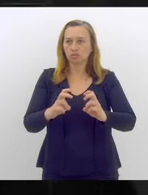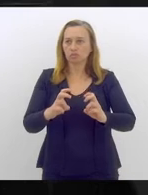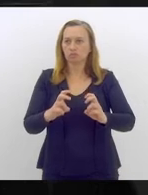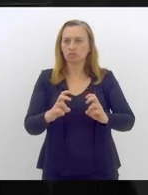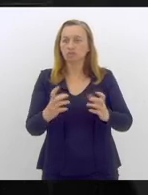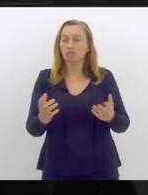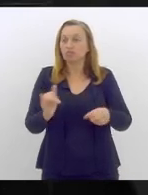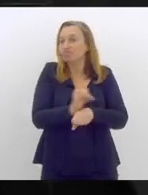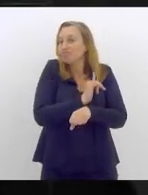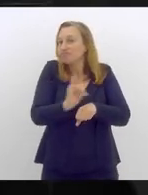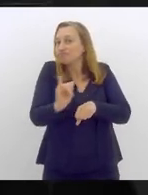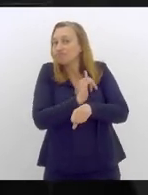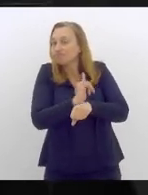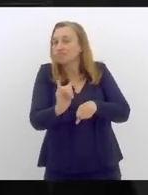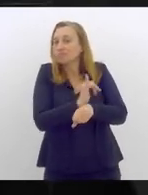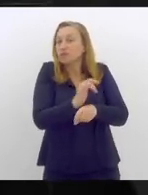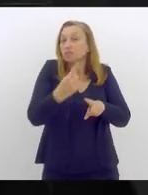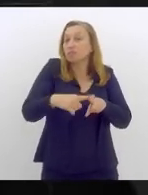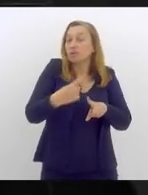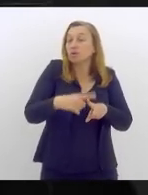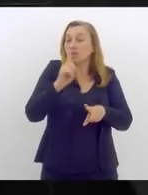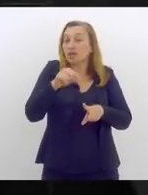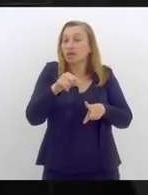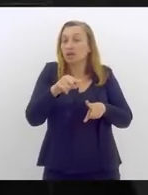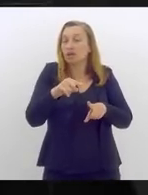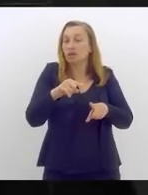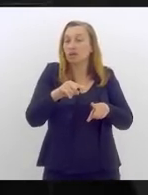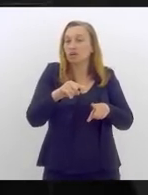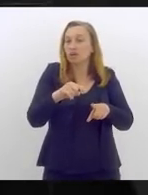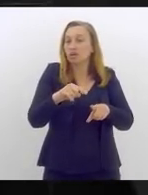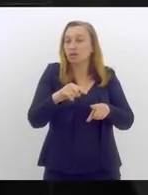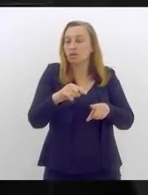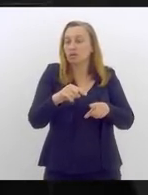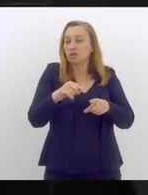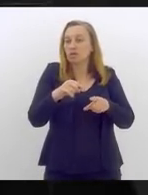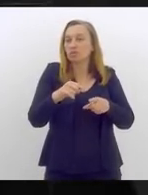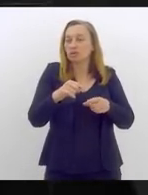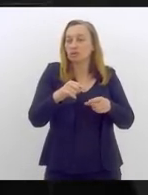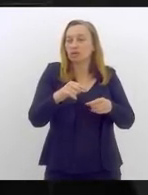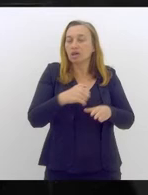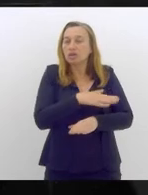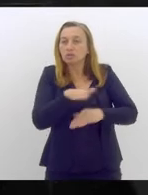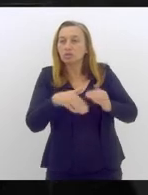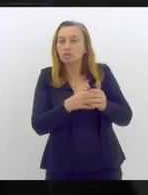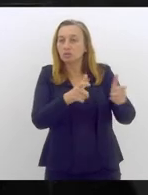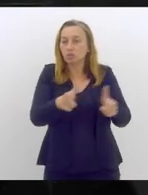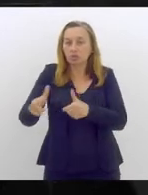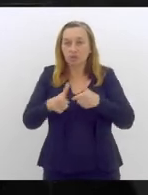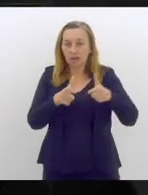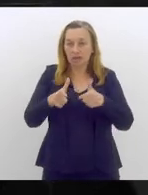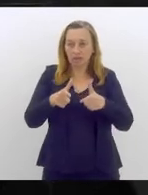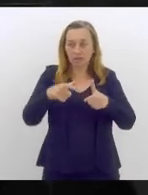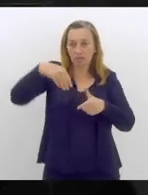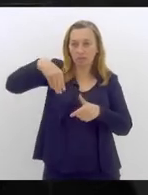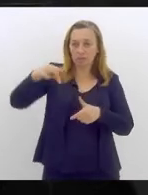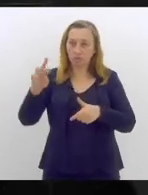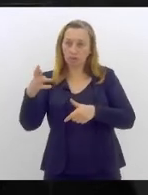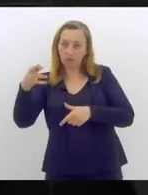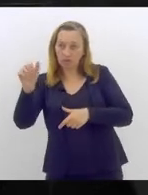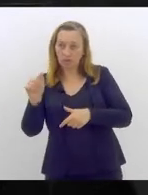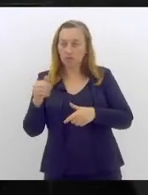é absolutamente estratégico porque ele é um eixo articulador da mobilidade em toda a região metropolitana porque quando chegam de